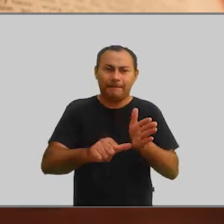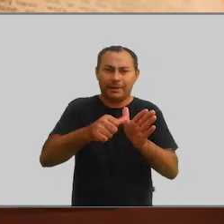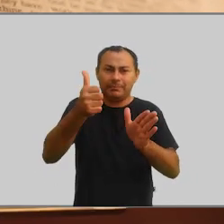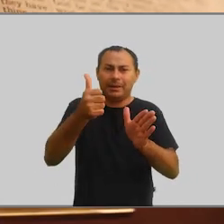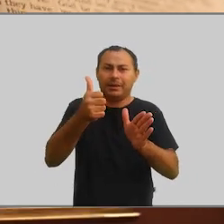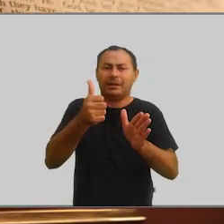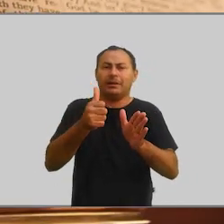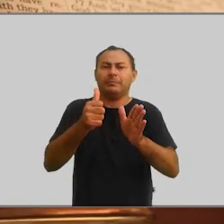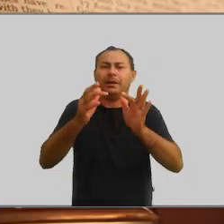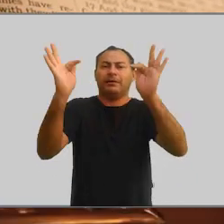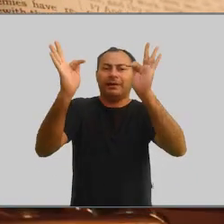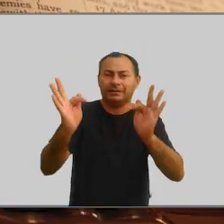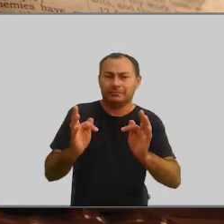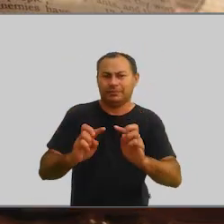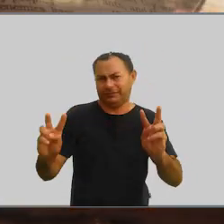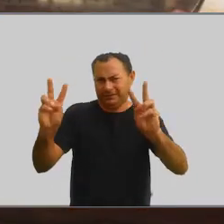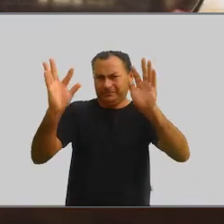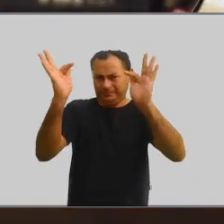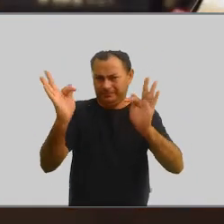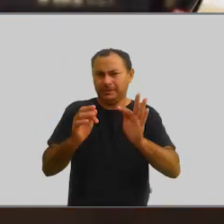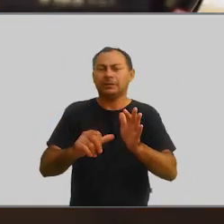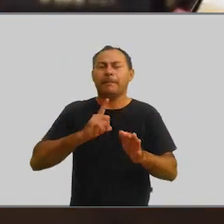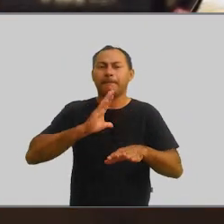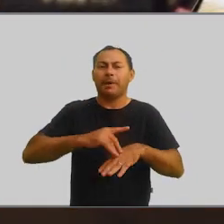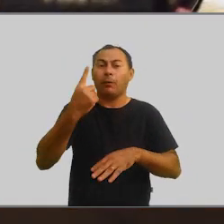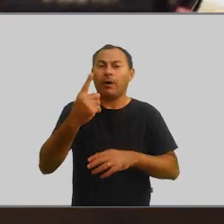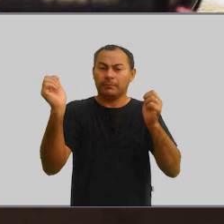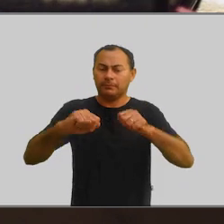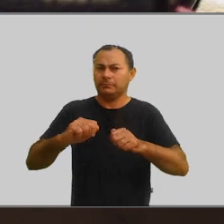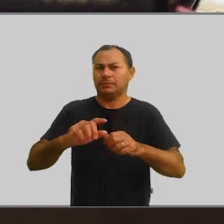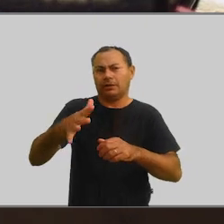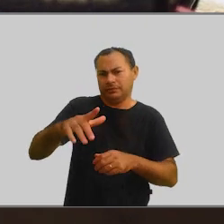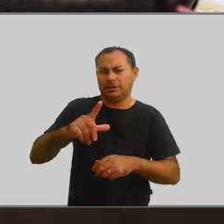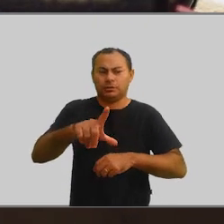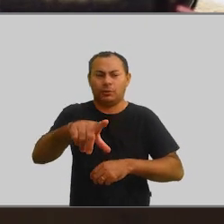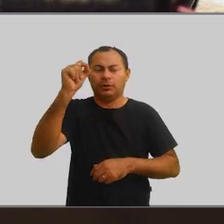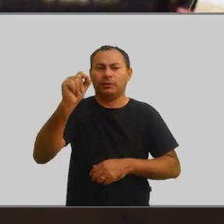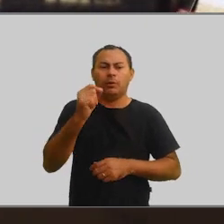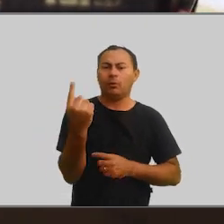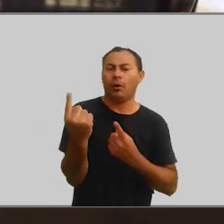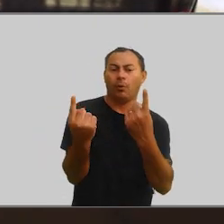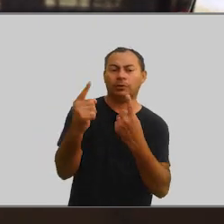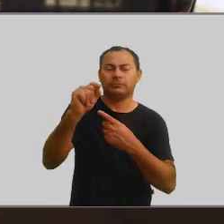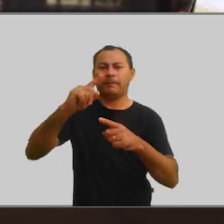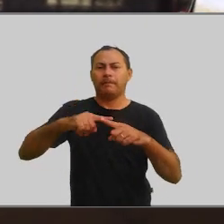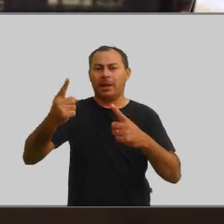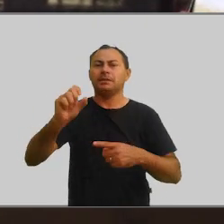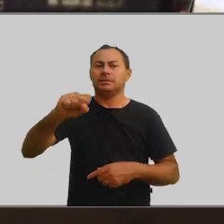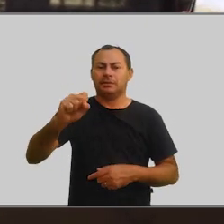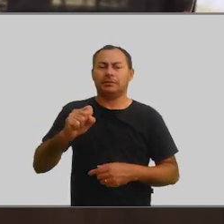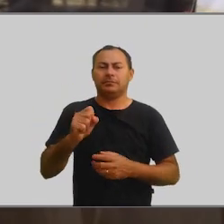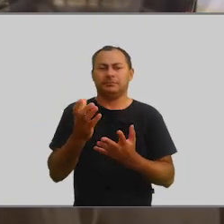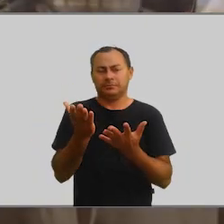da primeira bem-aventurança, temos mais de uma possibilidade. Pode ser que não tenhamos que escolher entre uma ou outra, mas